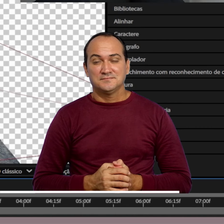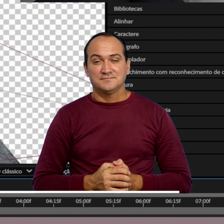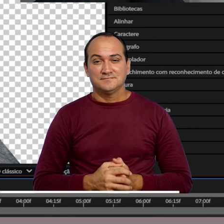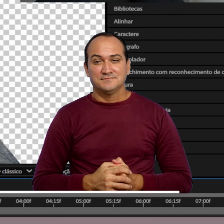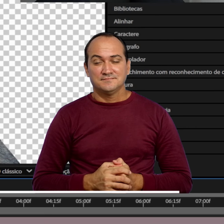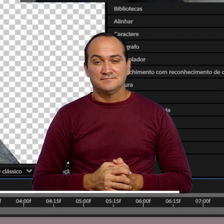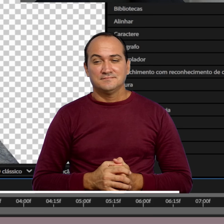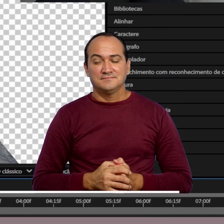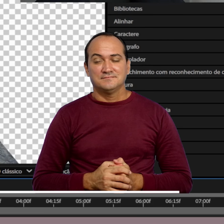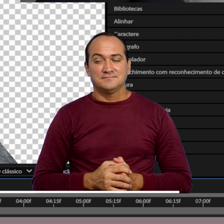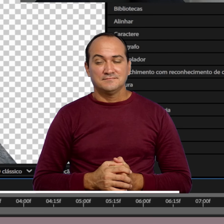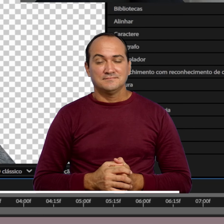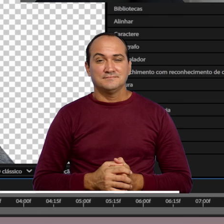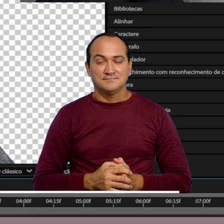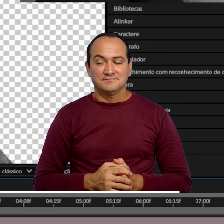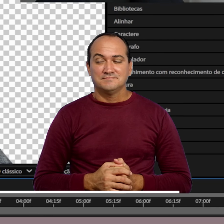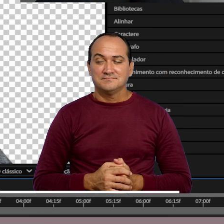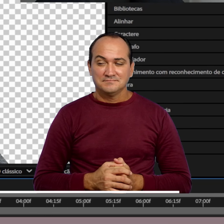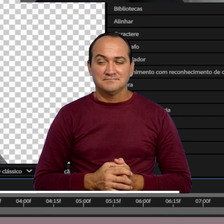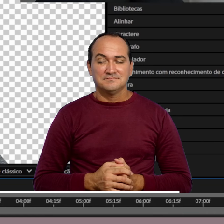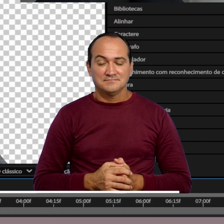Certo? Vou mostrar novamente,